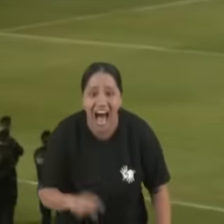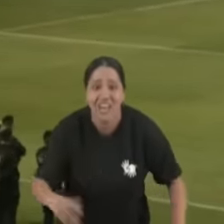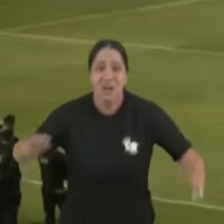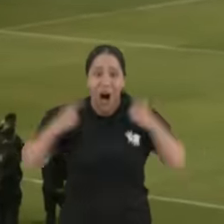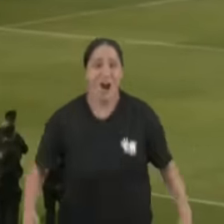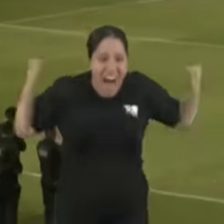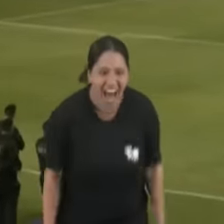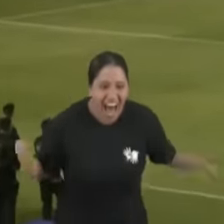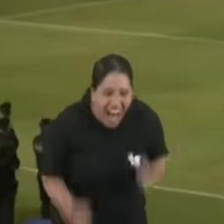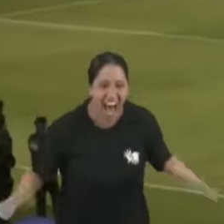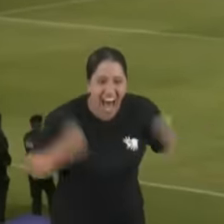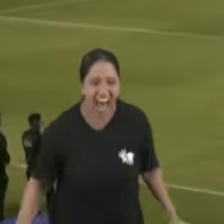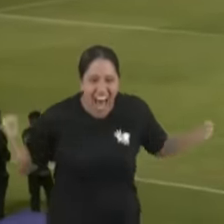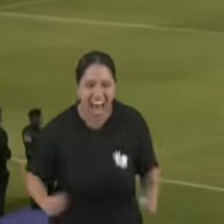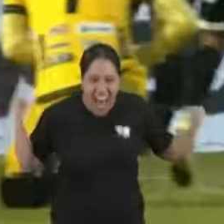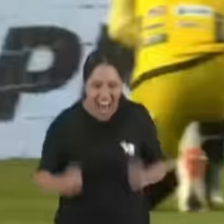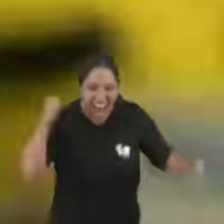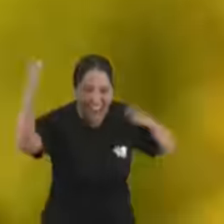pintar o gol!